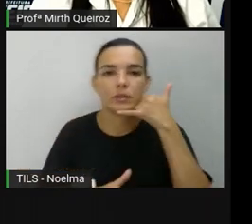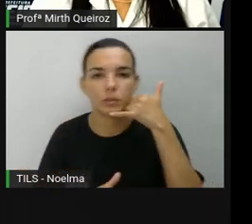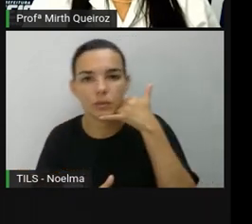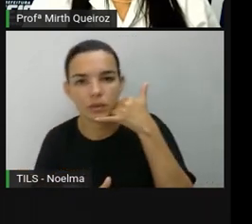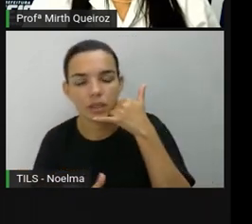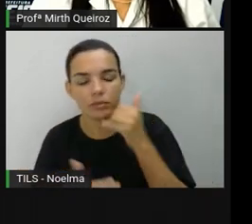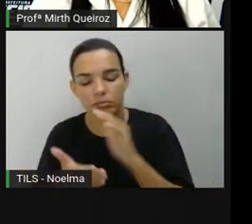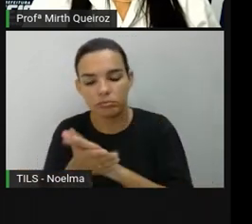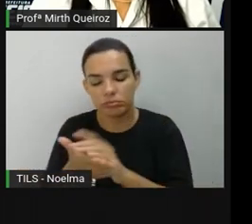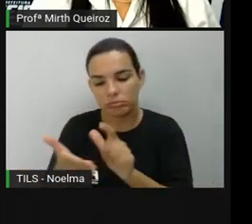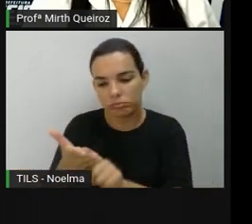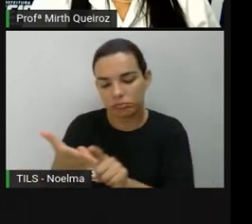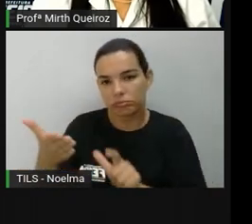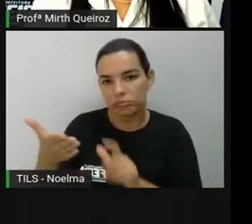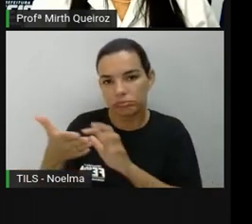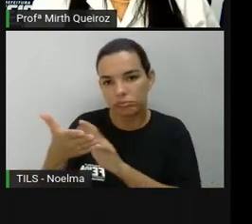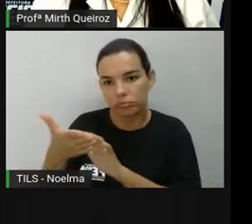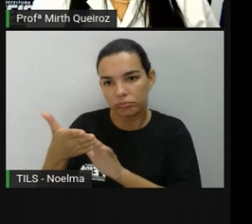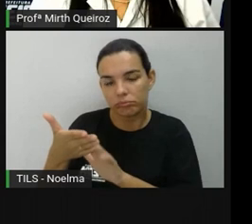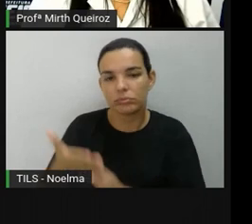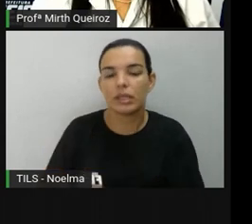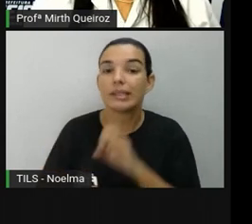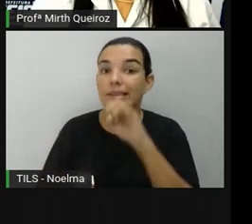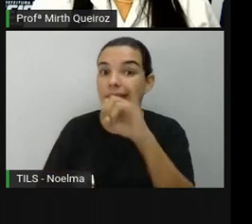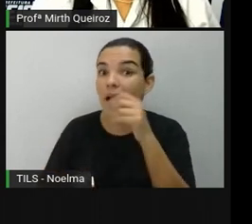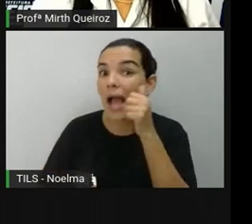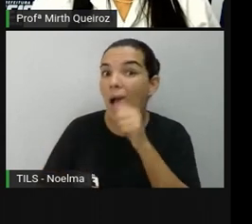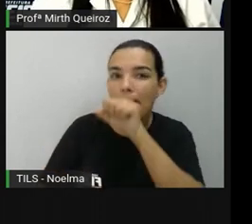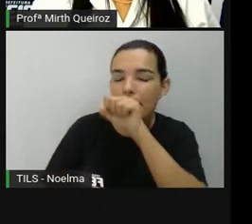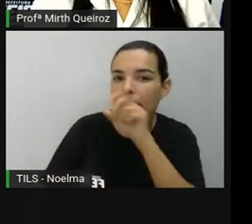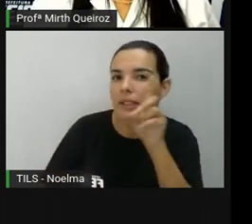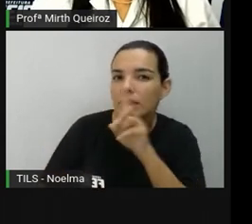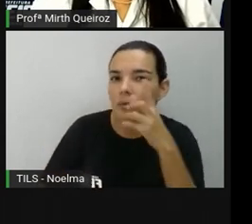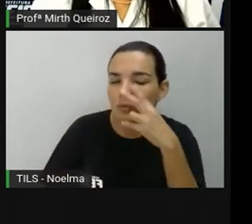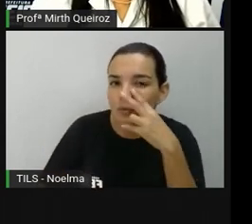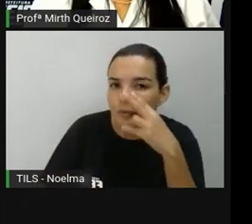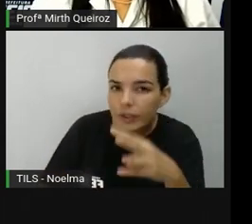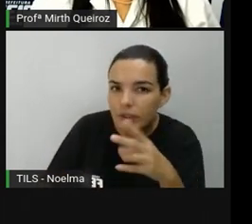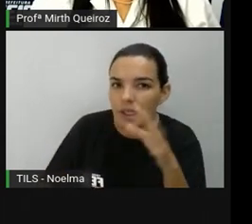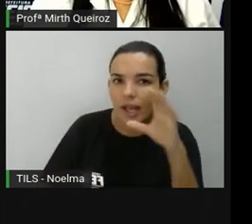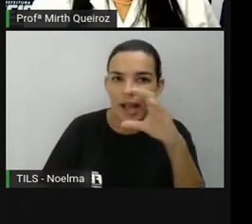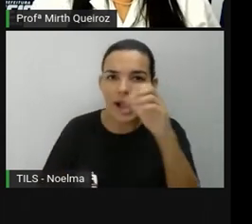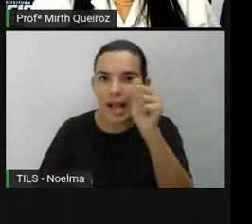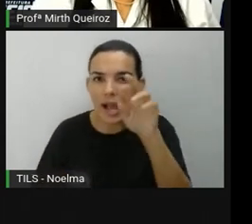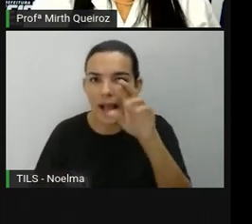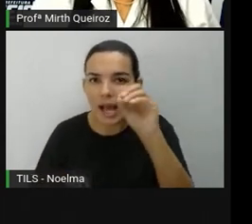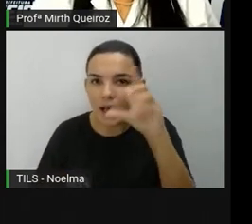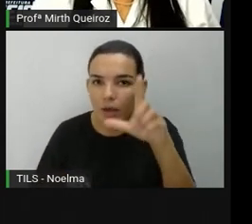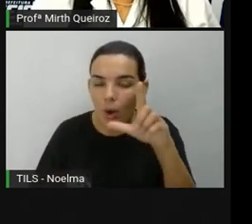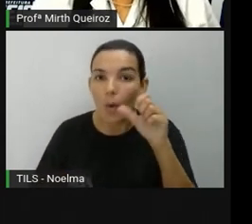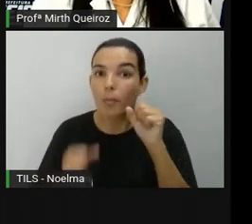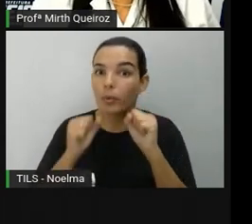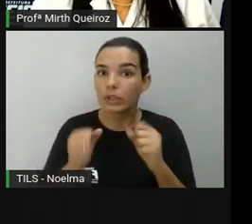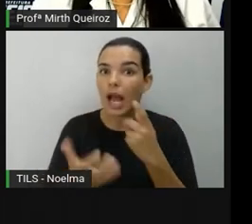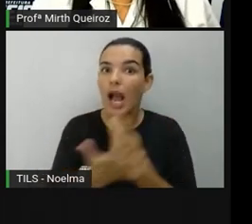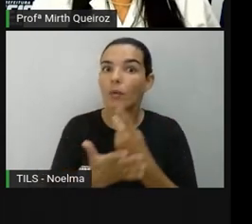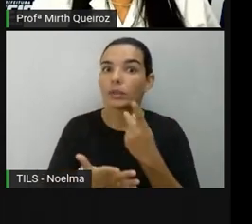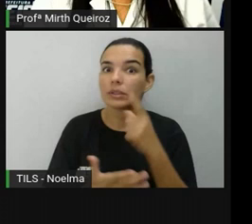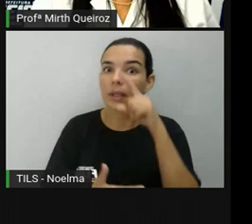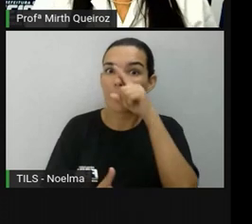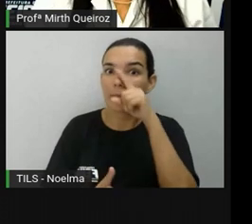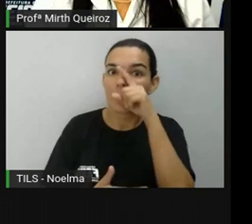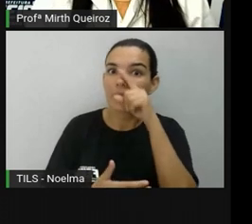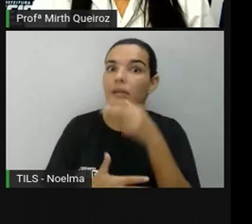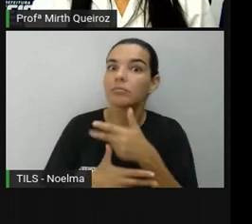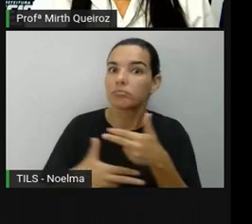os tablets. Vocês viram que se a mãe de Carol não tivesse tido esse cuidado, poderia acontecer alguma coisa muito grave com a Carol,